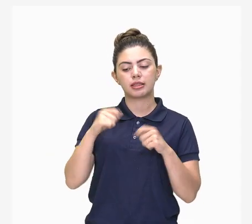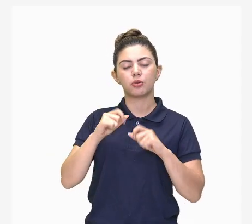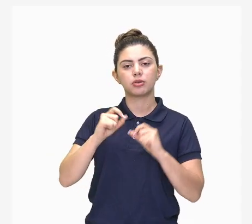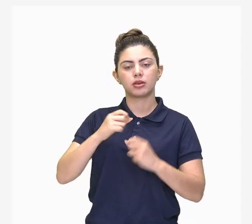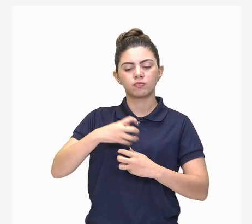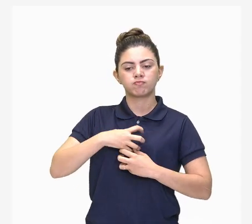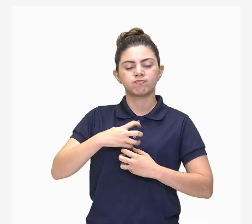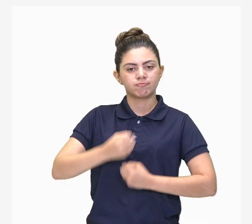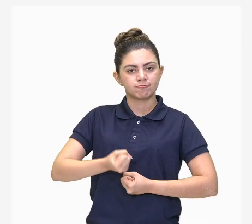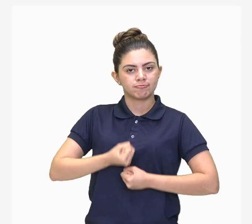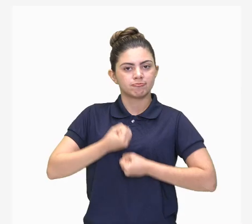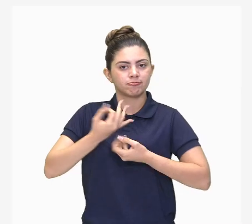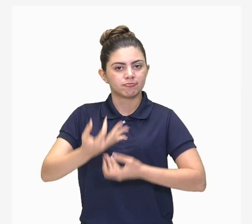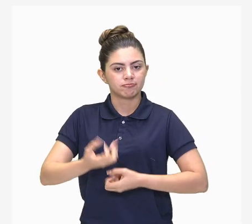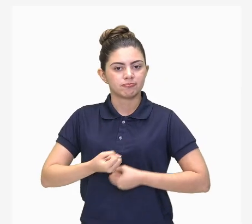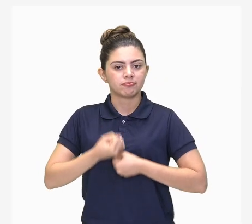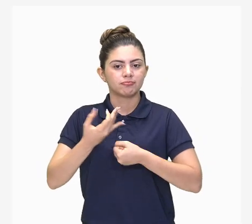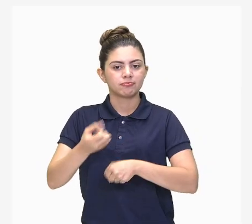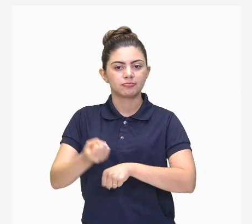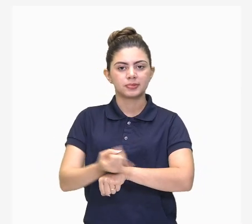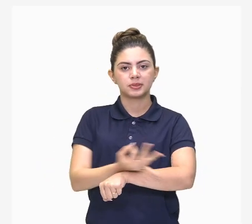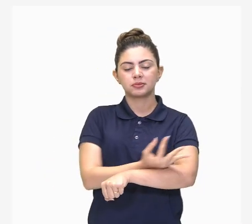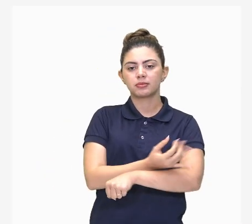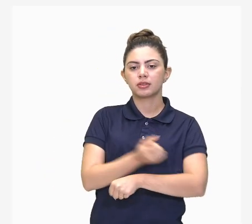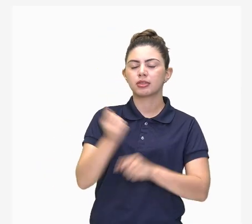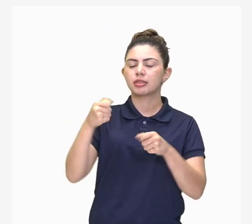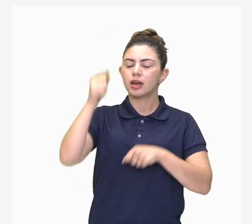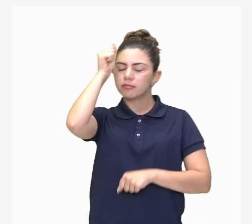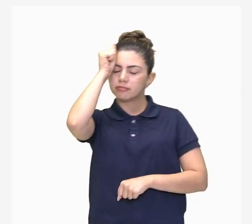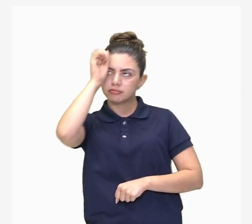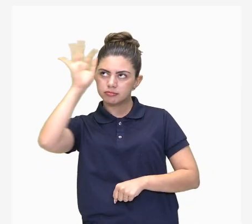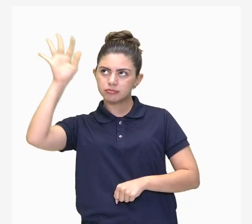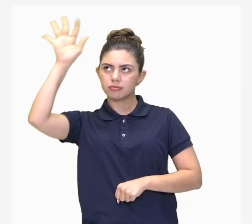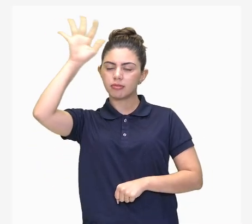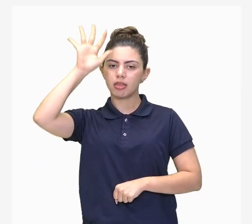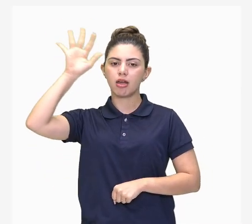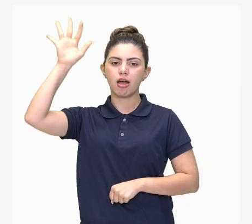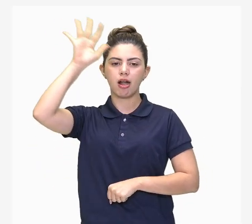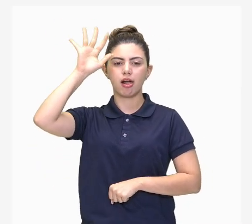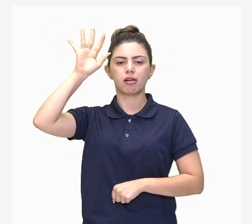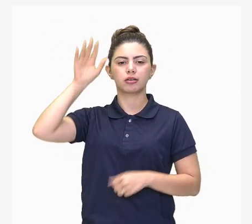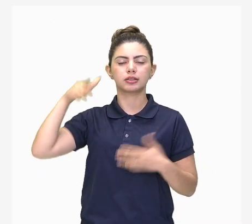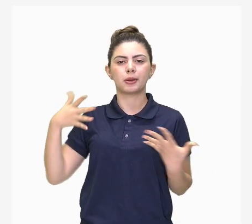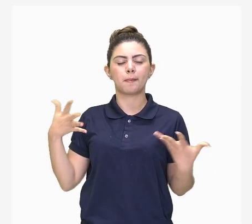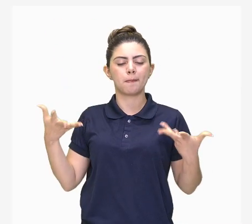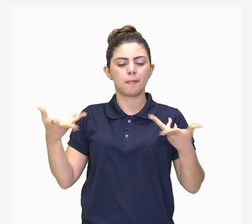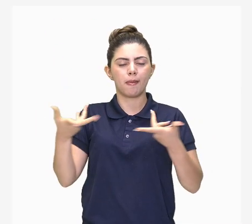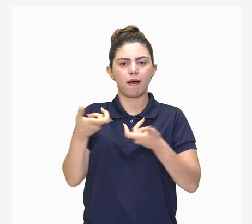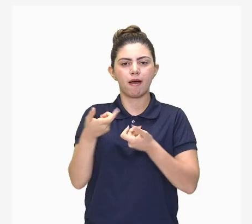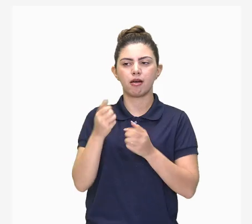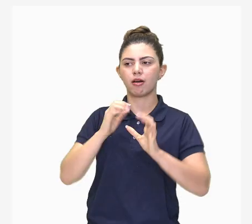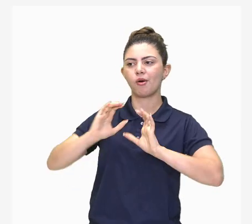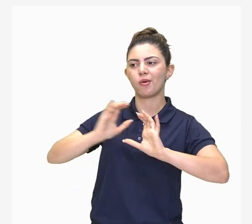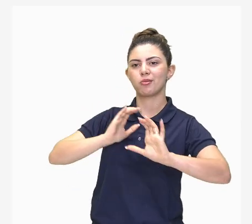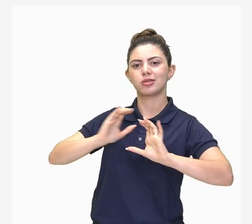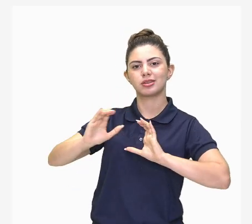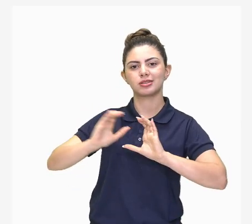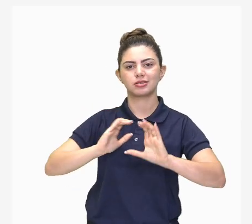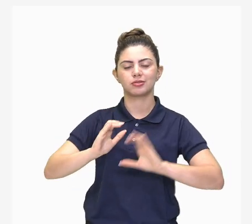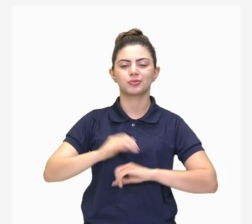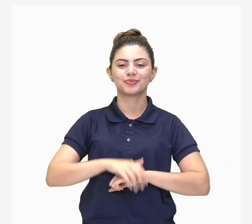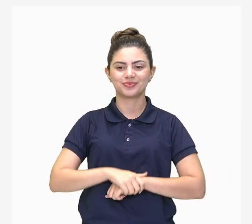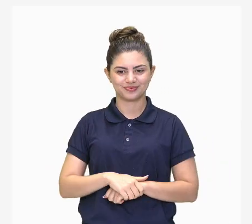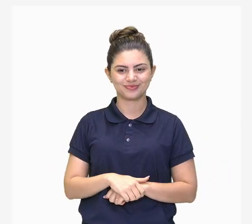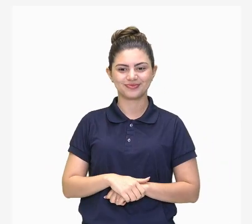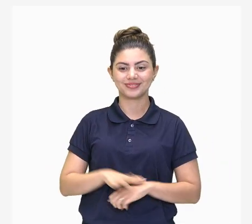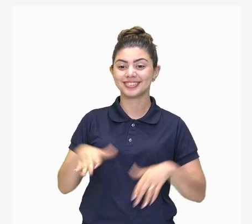emoções, cria imagens mentais e enriquece a comunicação. Então,